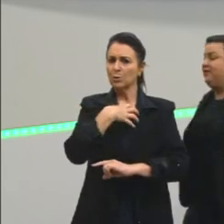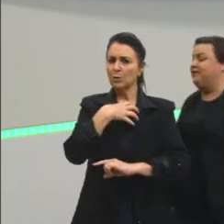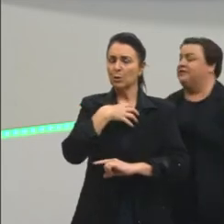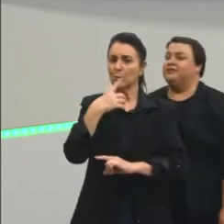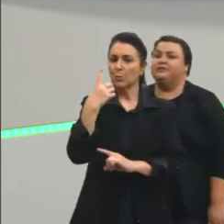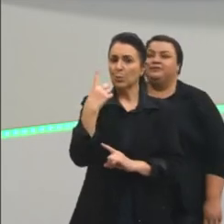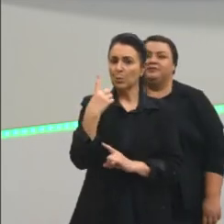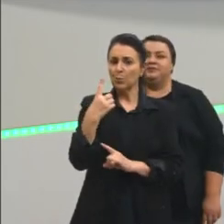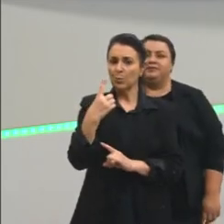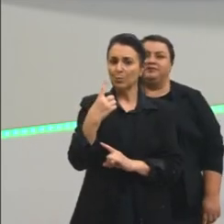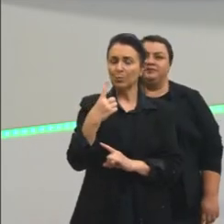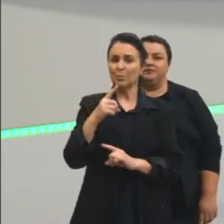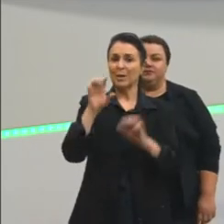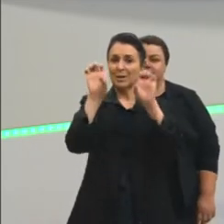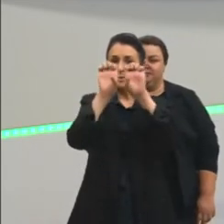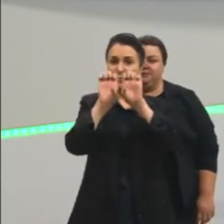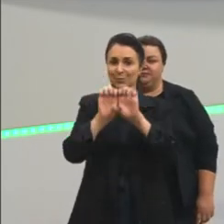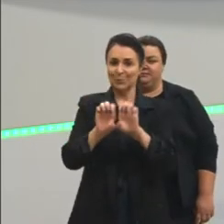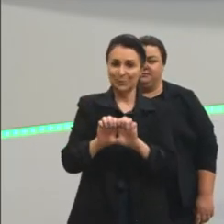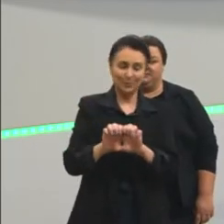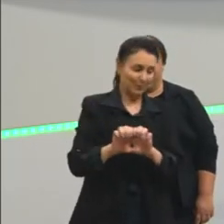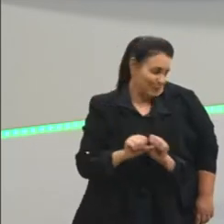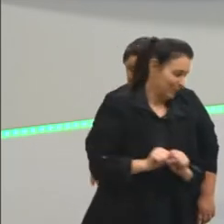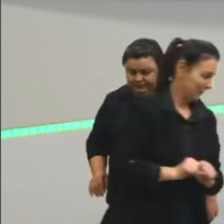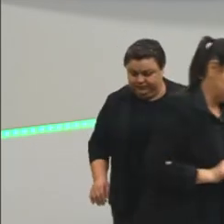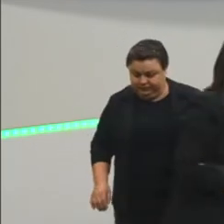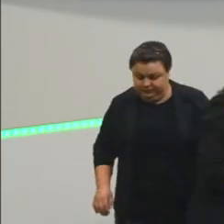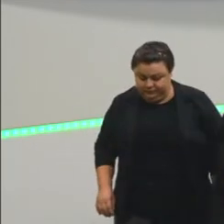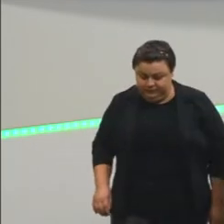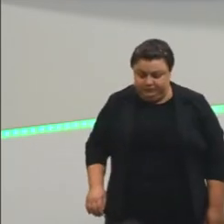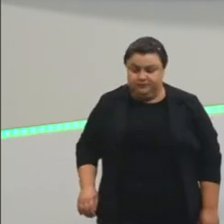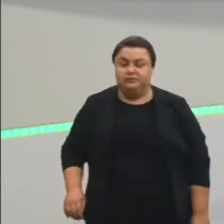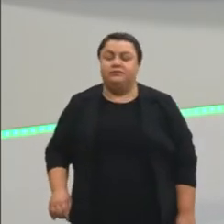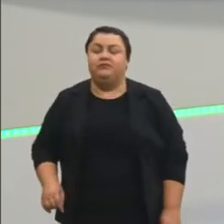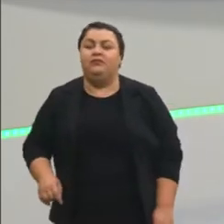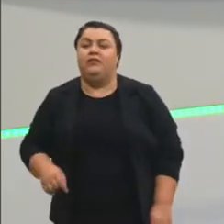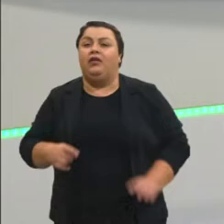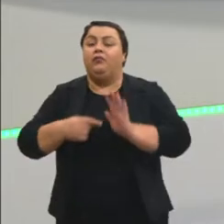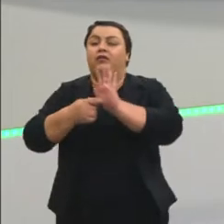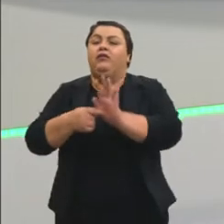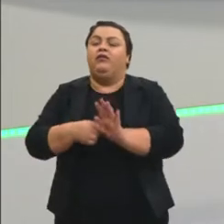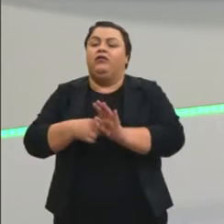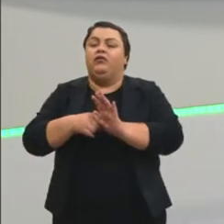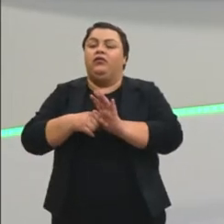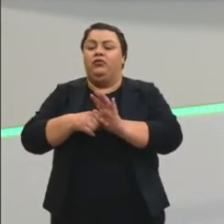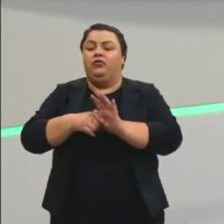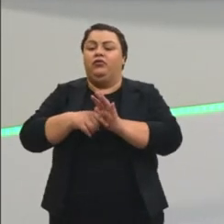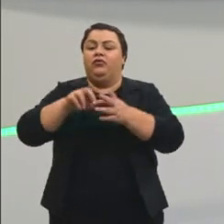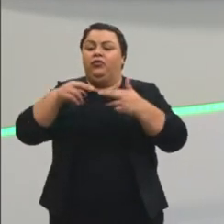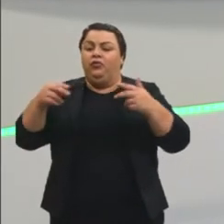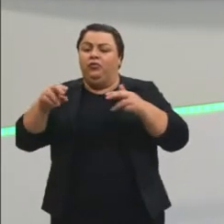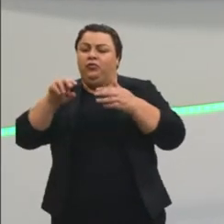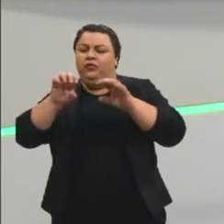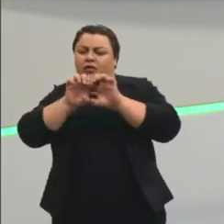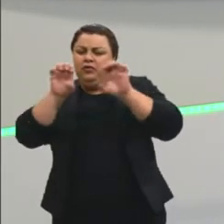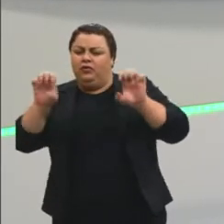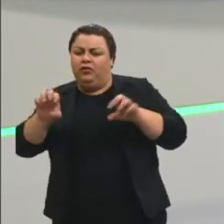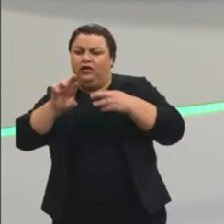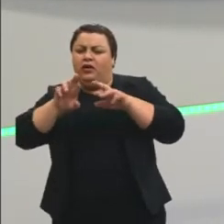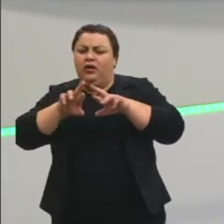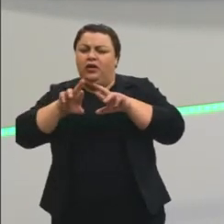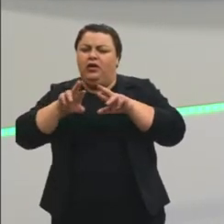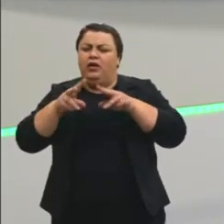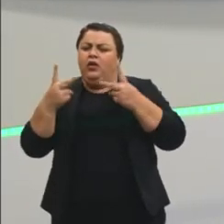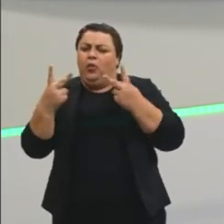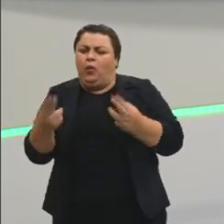um desses dessa estrutura um desses tópicos da estrutura igual seja o número de nêutrons igual o número